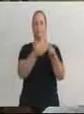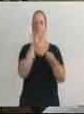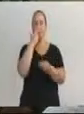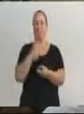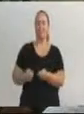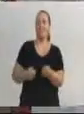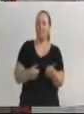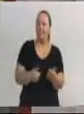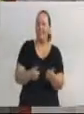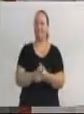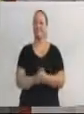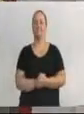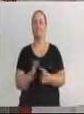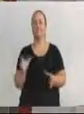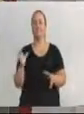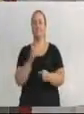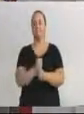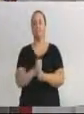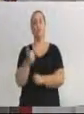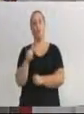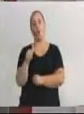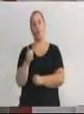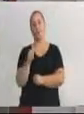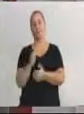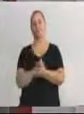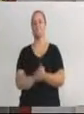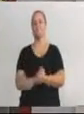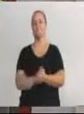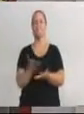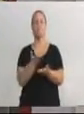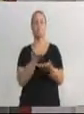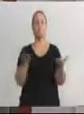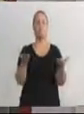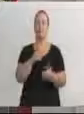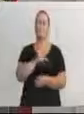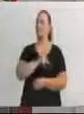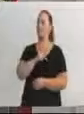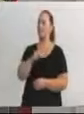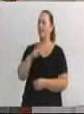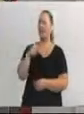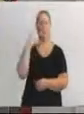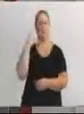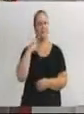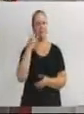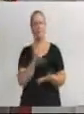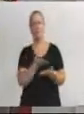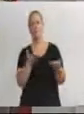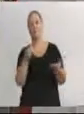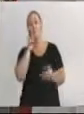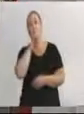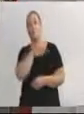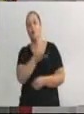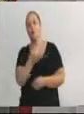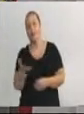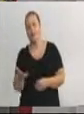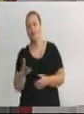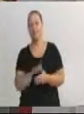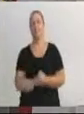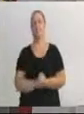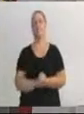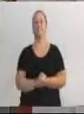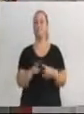senhor presidente senhores vereadores a todos que nos acompanham através da tvm boa tarde boa tarde a platéia que nos prestigia o